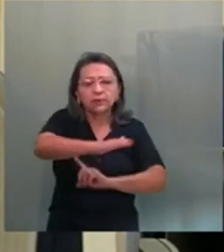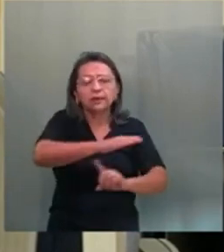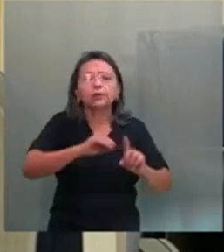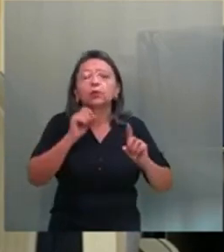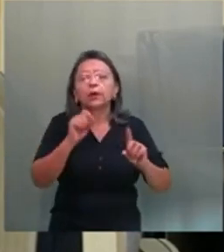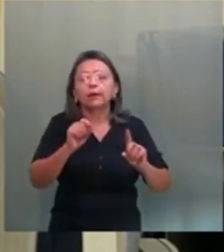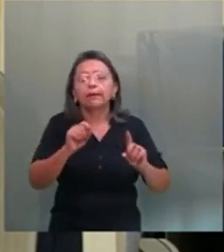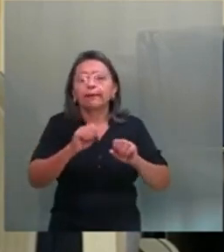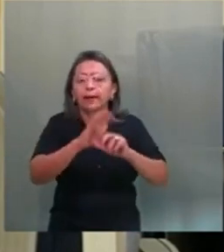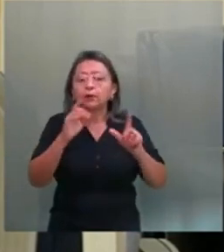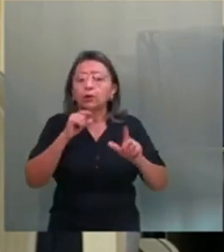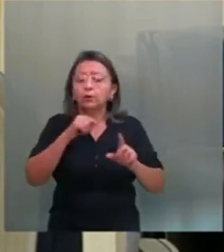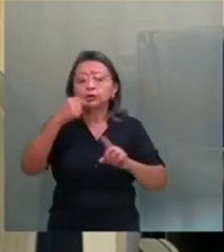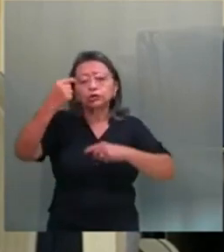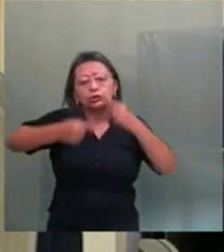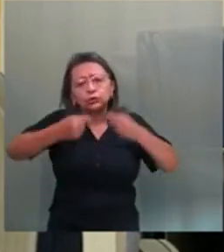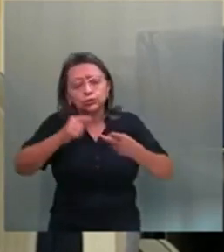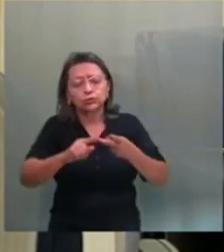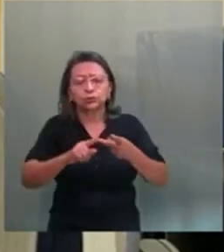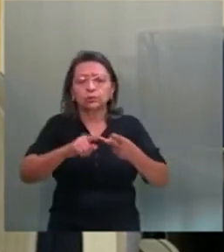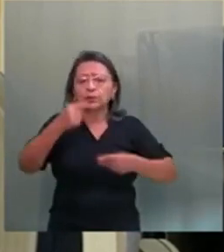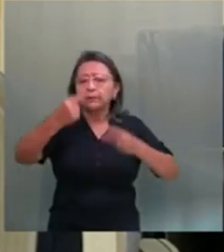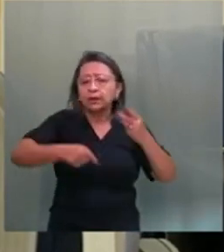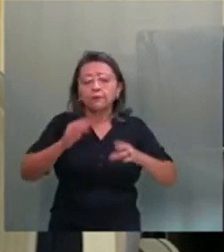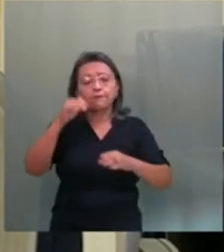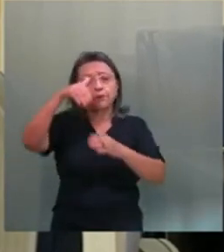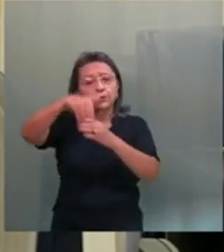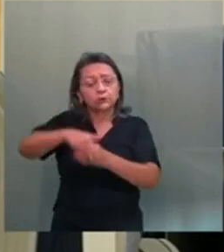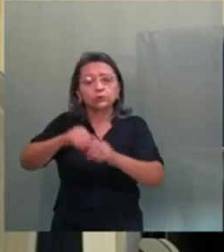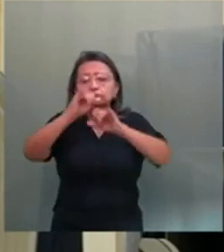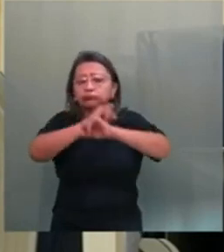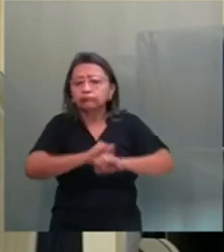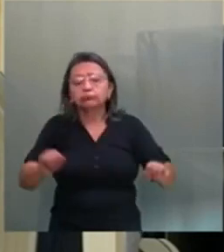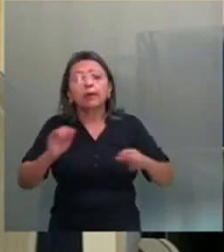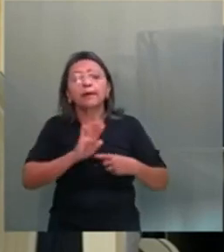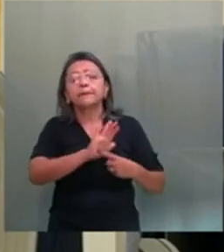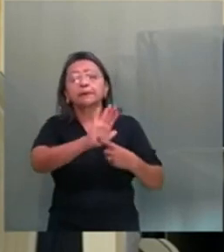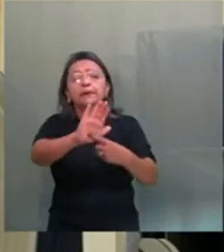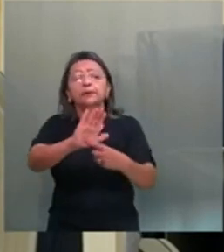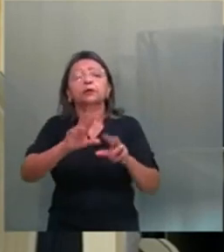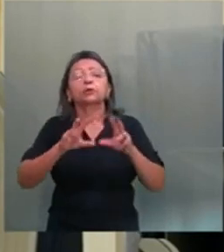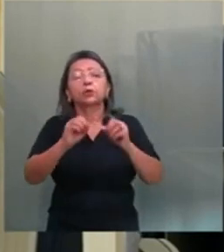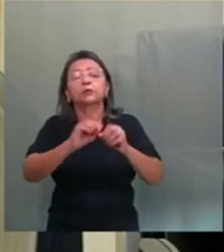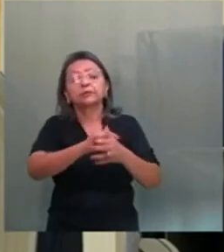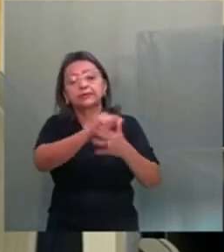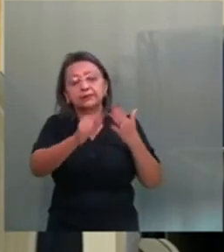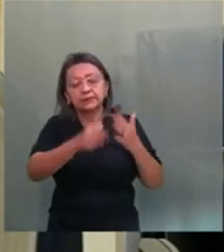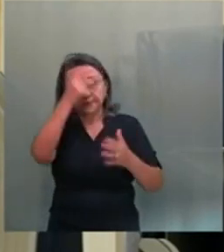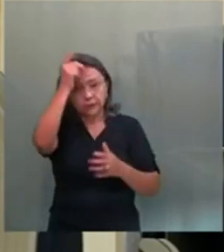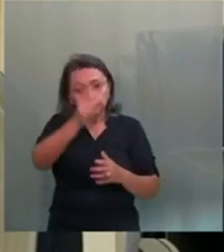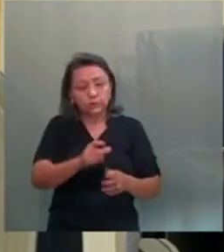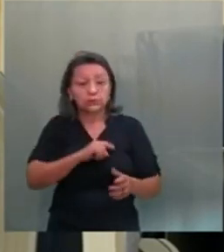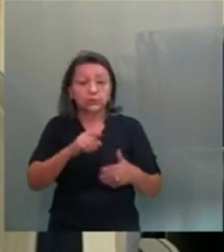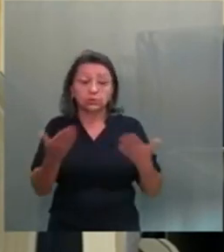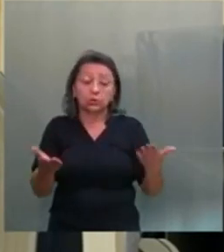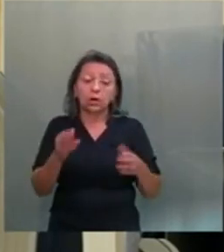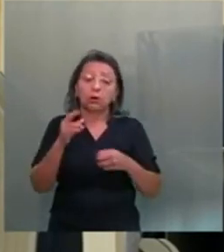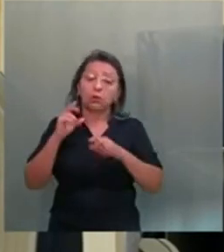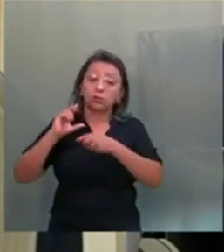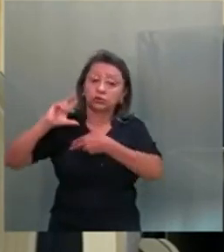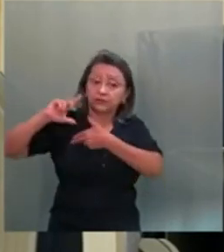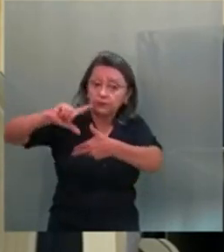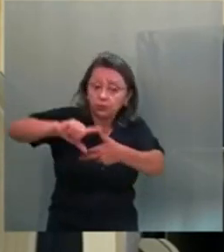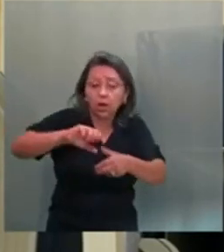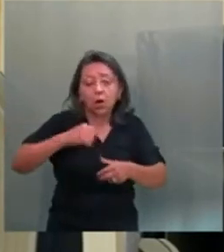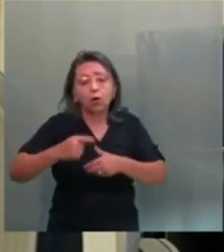Logo, discursos, debates, votações noticiadas representam todas essas vozes, sejam elas conservadoras